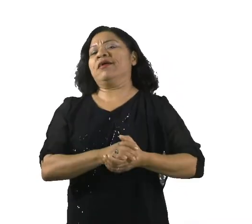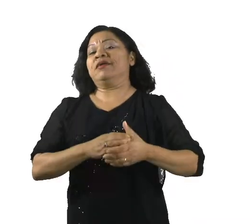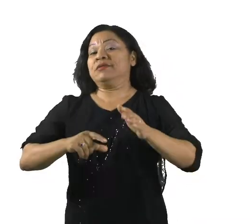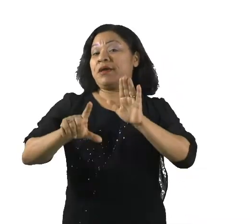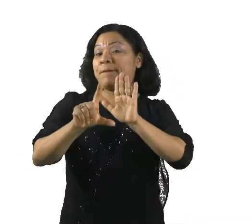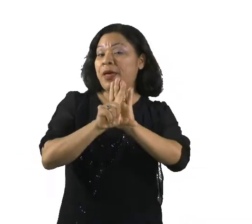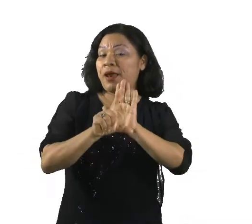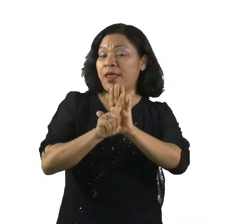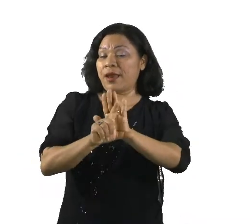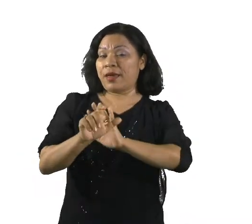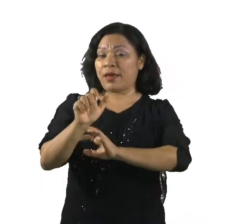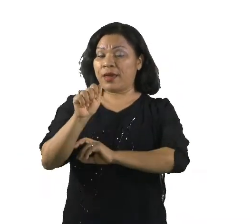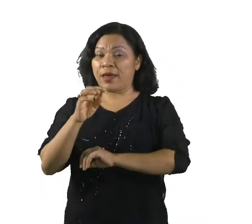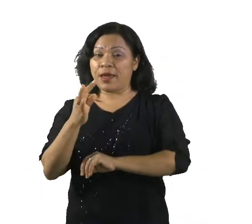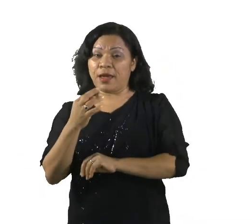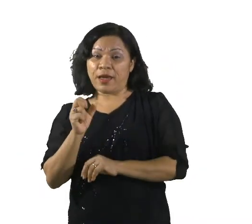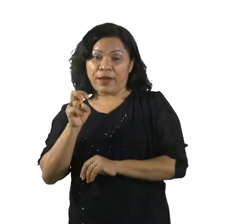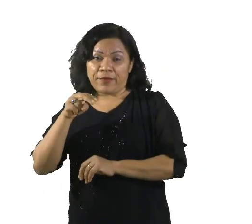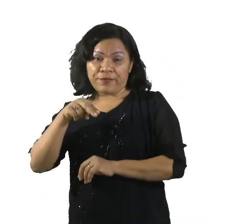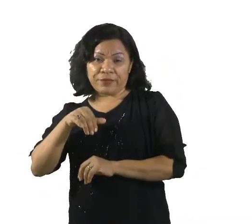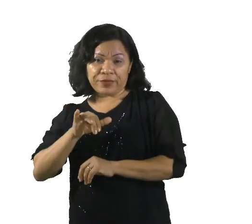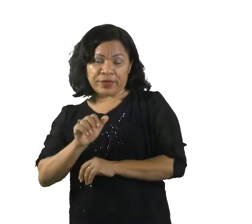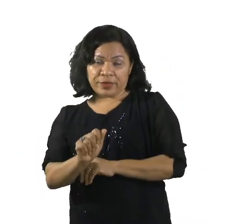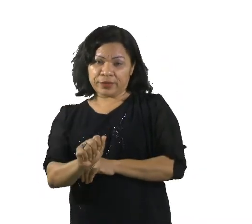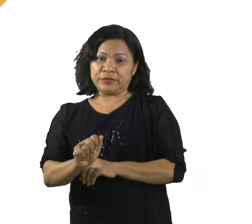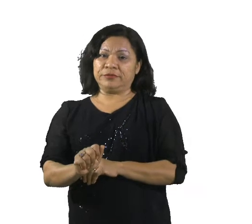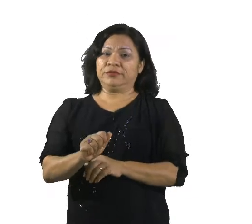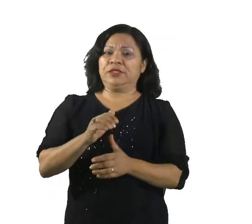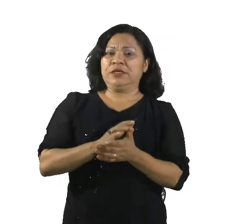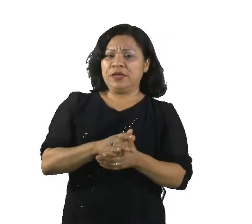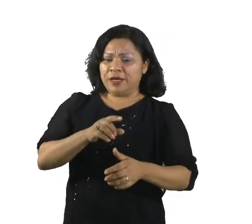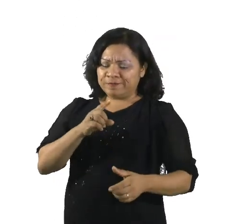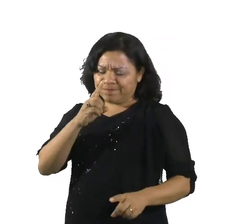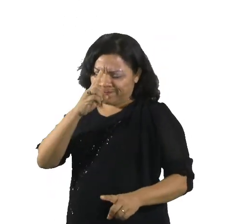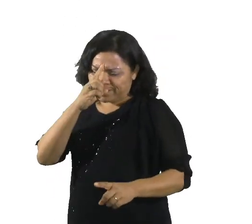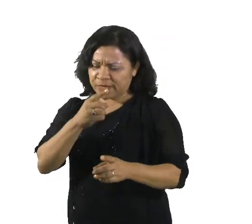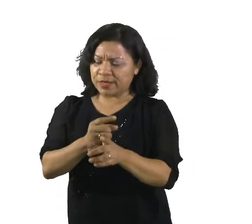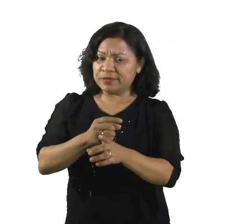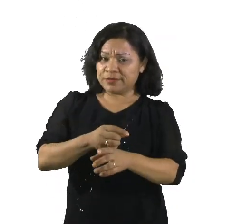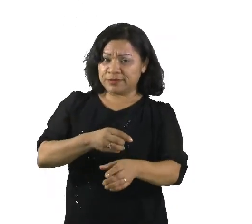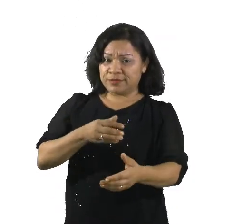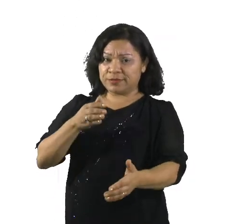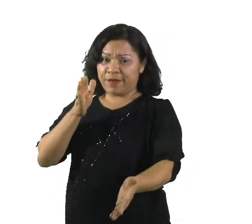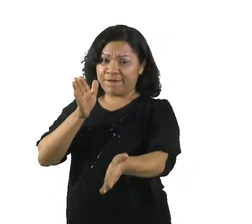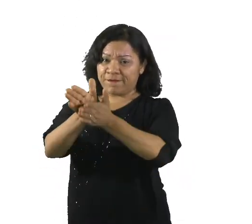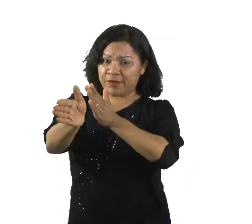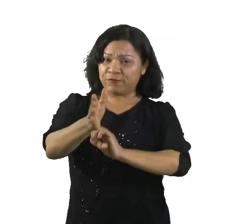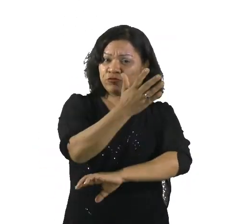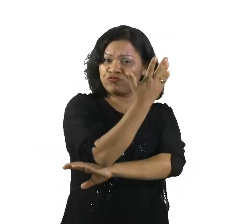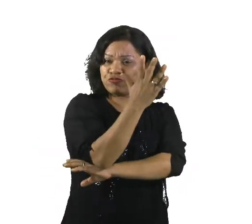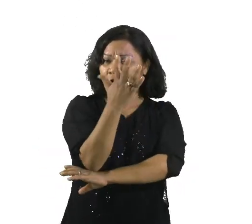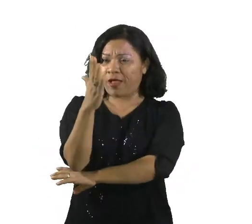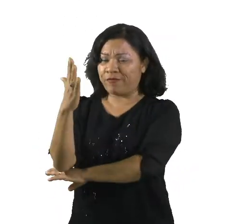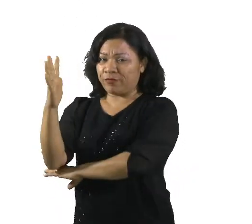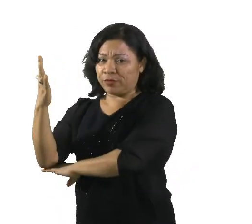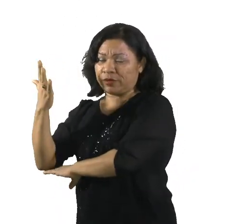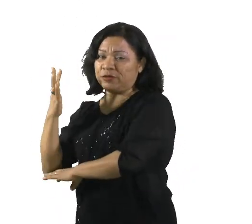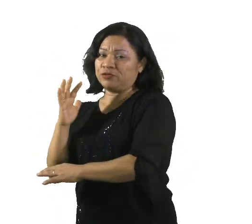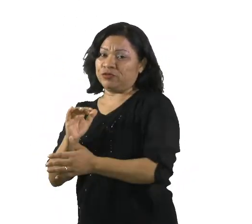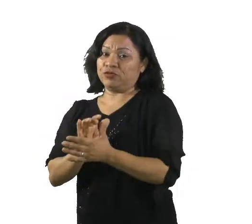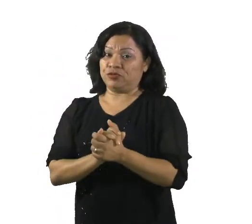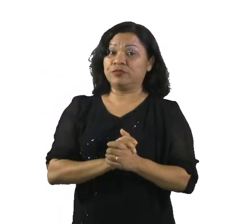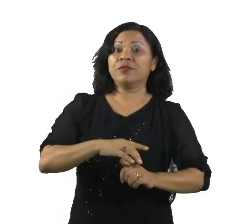ateniense, decidem fugir pela floresta. Nessa floresta habitavam